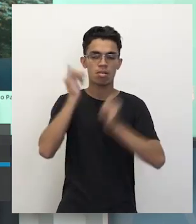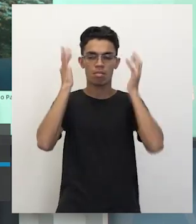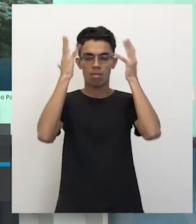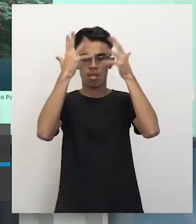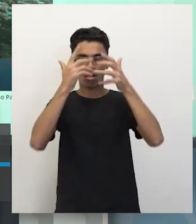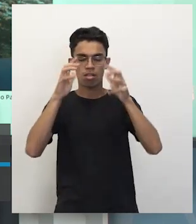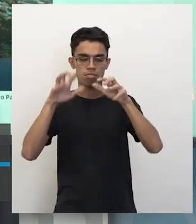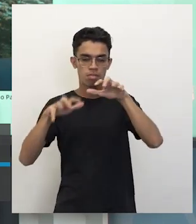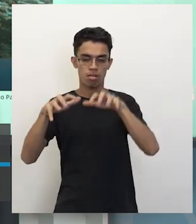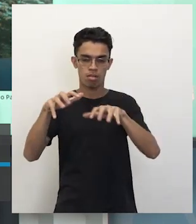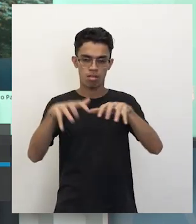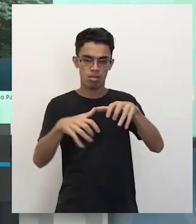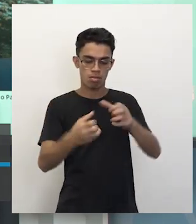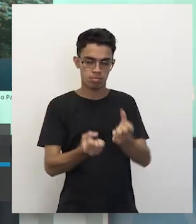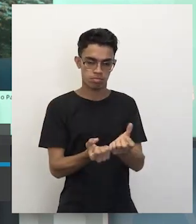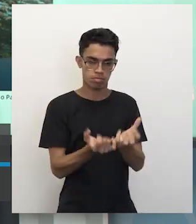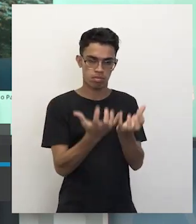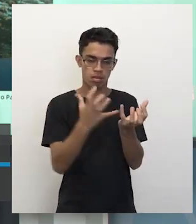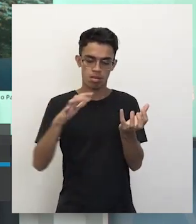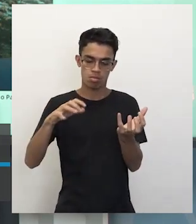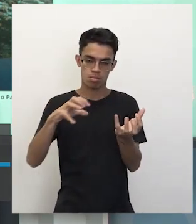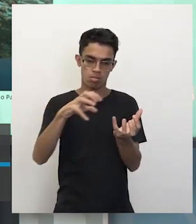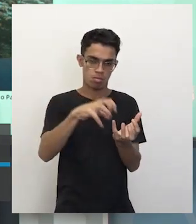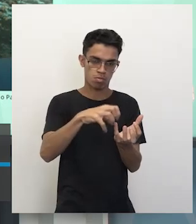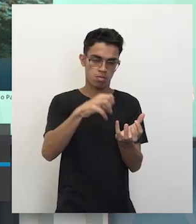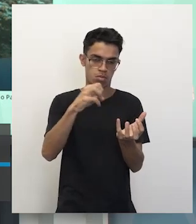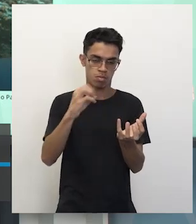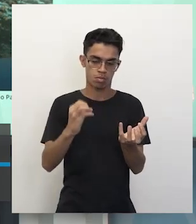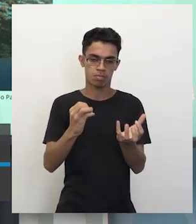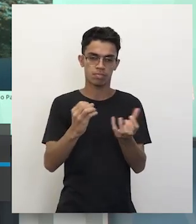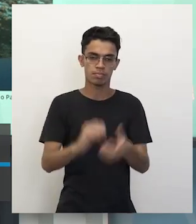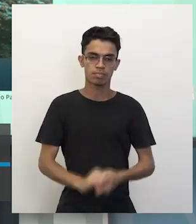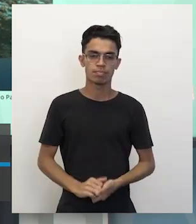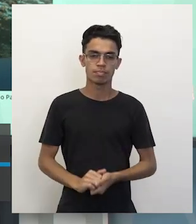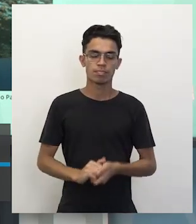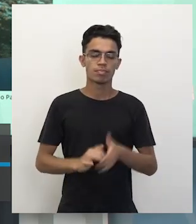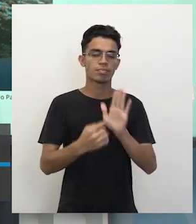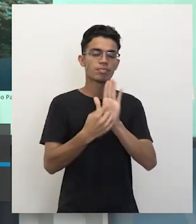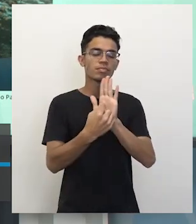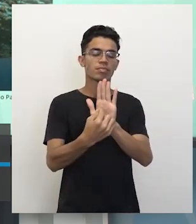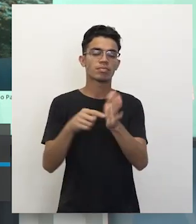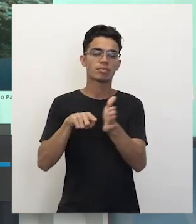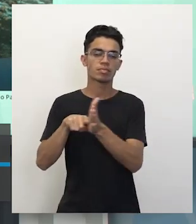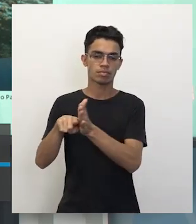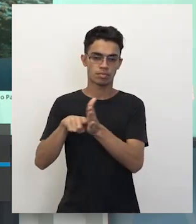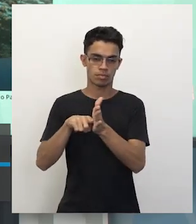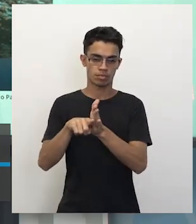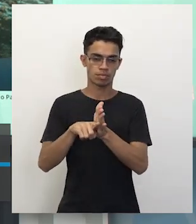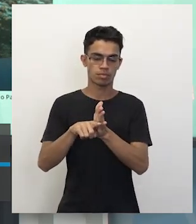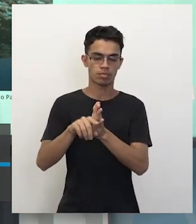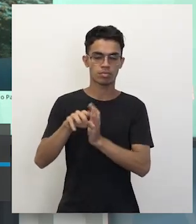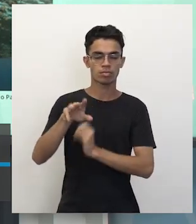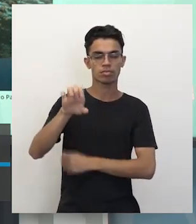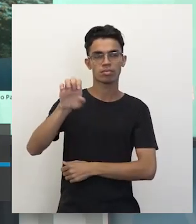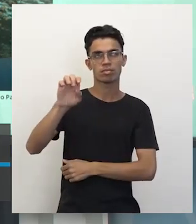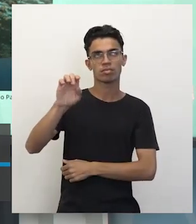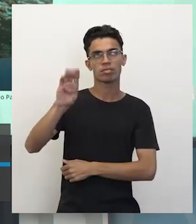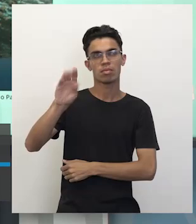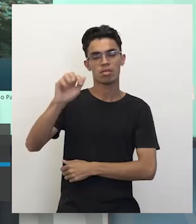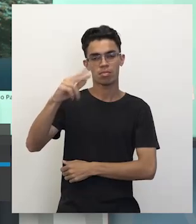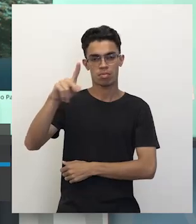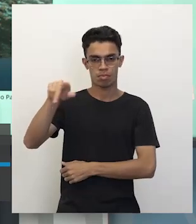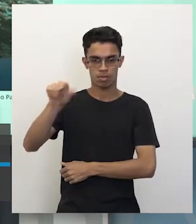nasce lá, ele só acaba abaixando um pouquinho essa mata, pelo menos aí é o que indicam alguns estudos aí da Embrapa, né, e aí a gente pode até